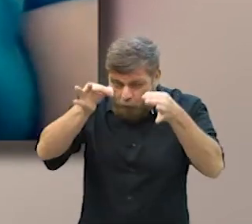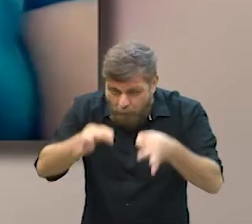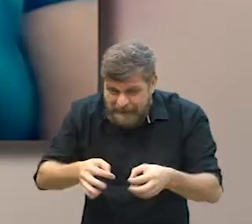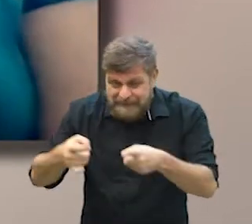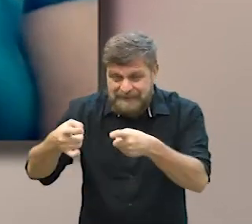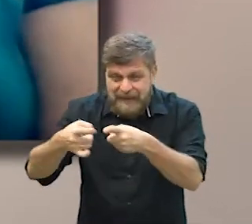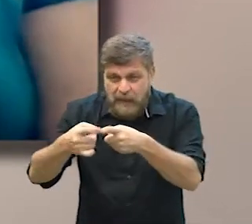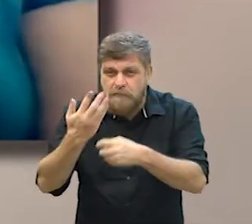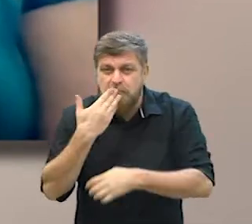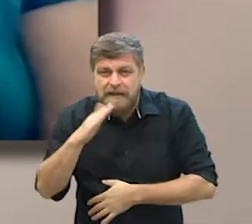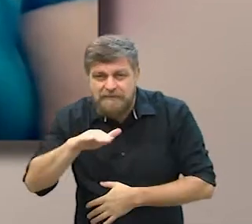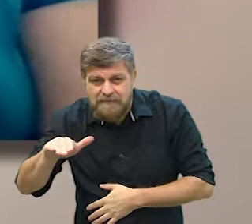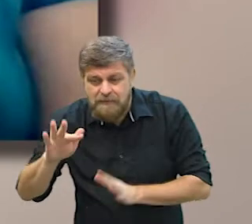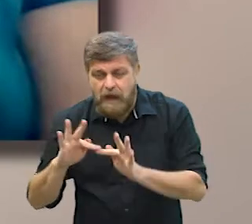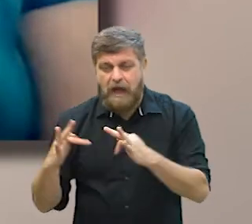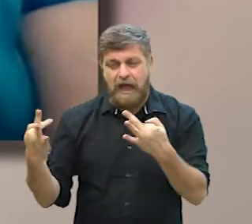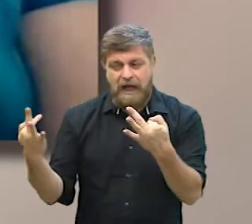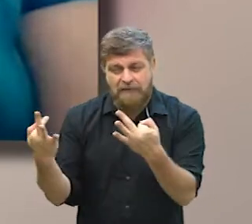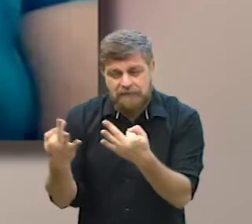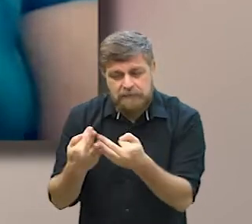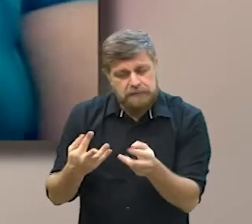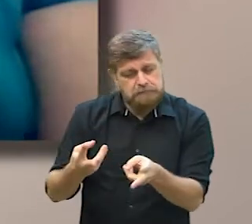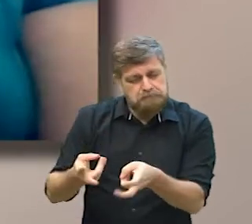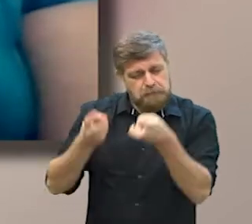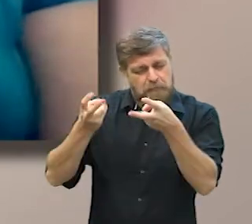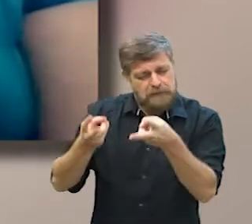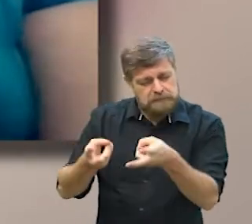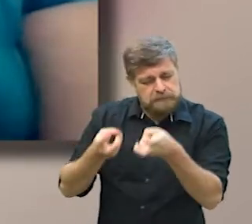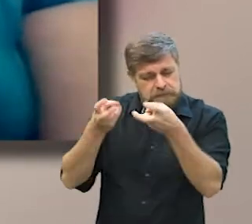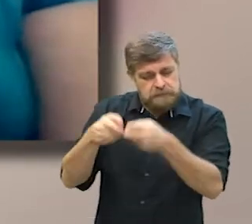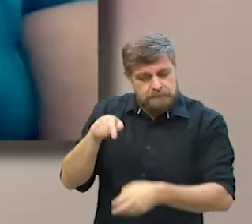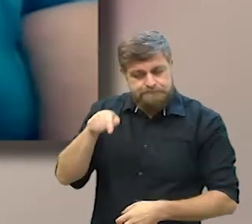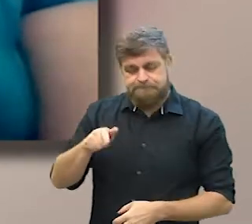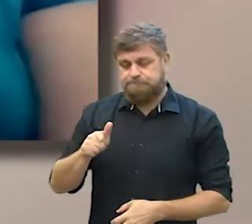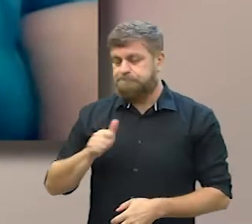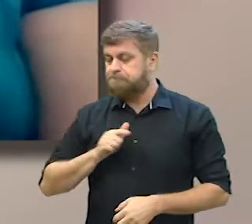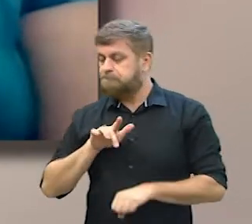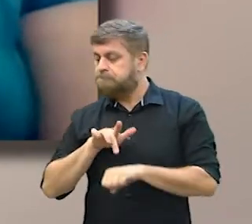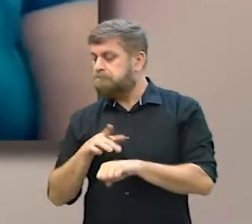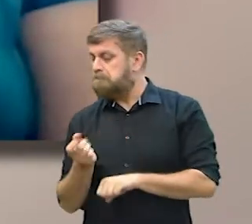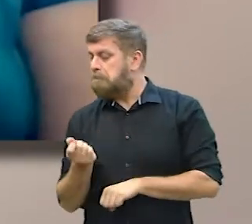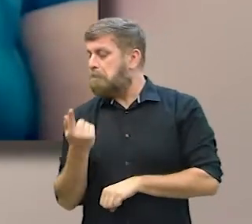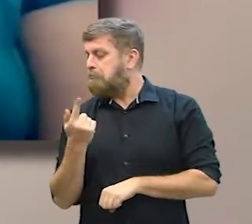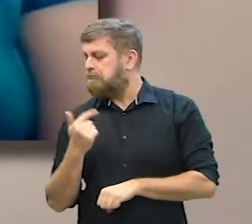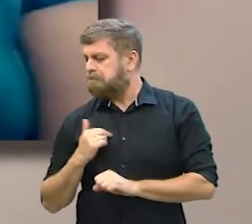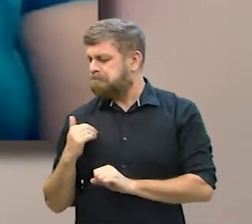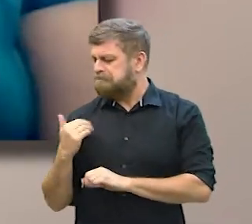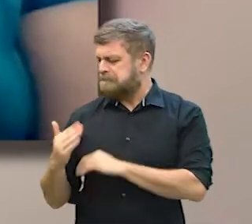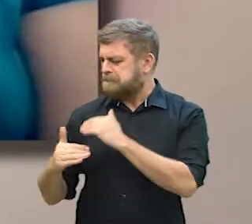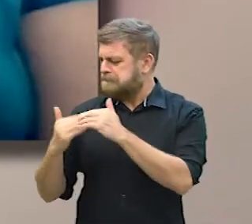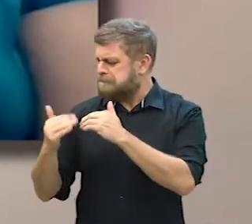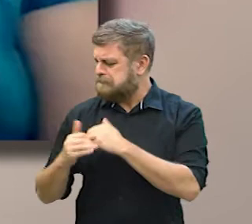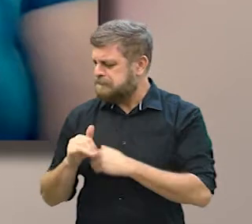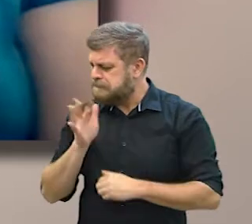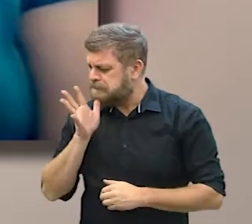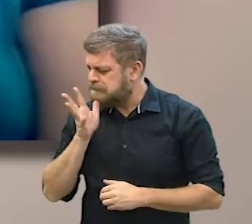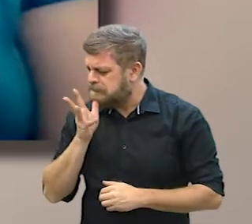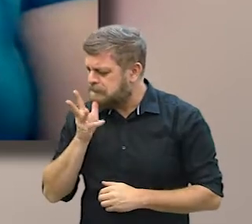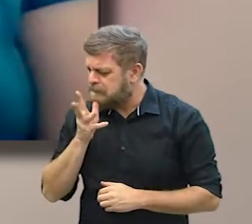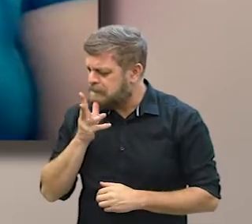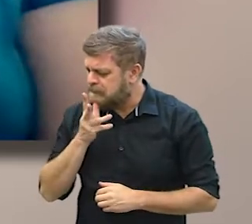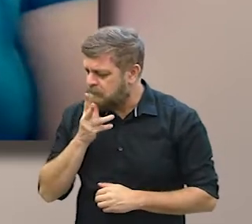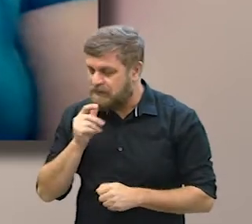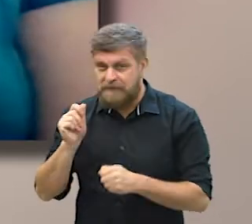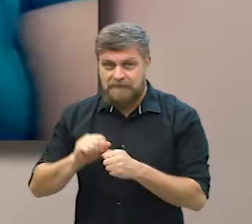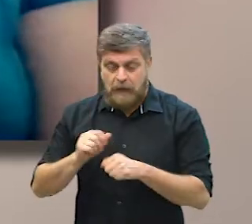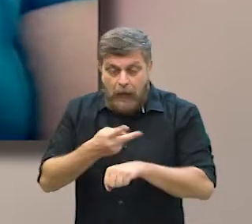quando o pediatra, a família já começa a perceber que existe algo que não está indo bem no desenvolvimento, ela